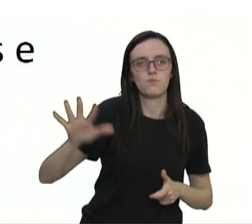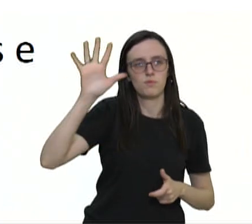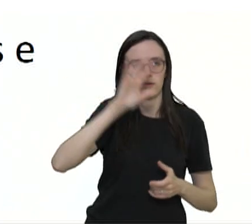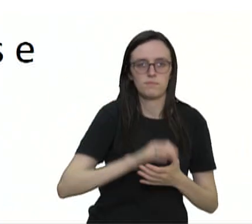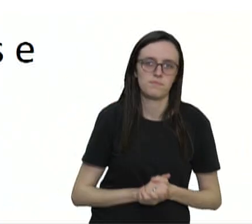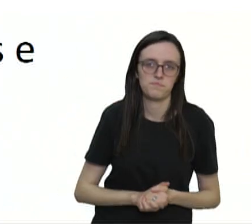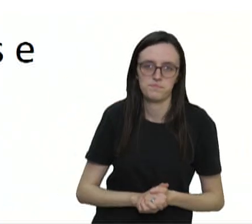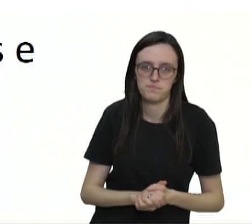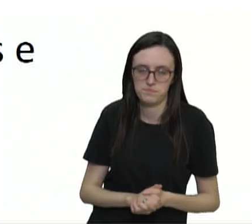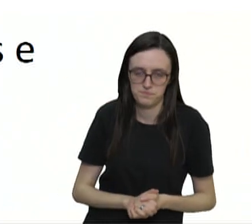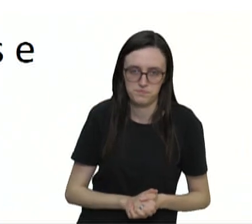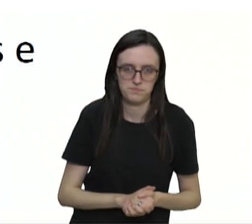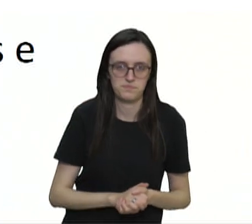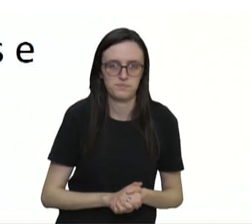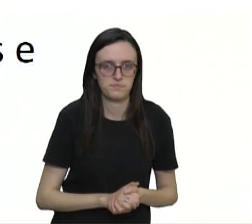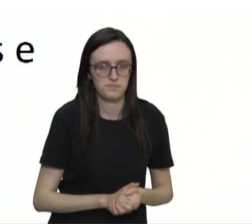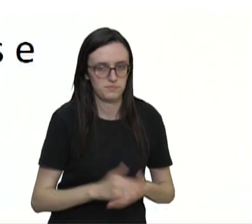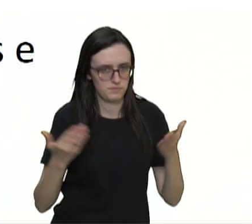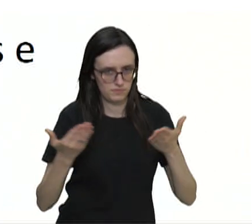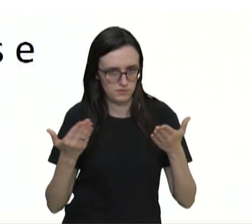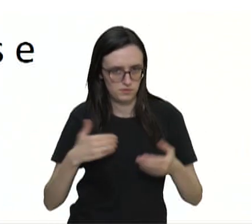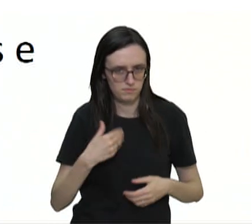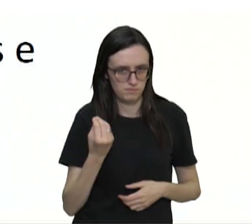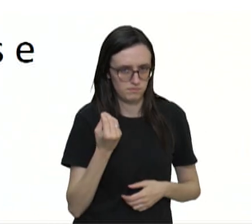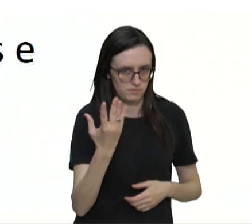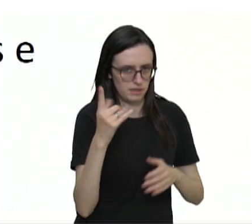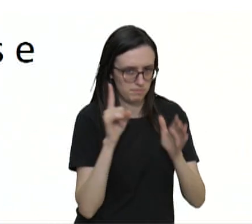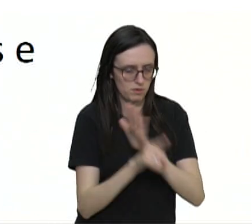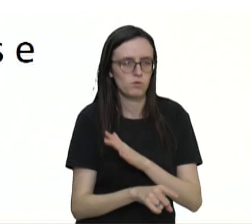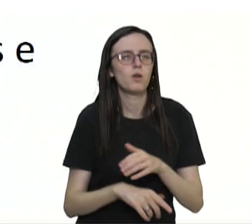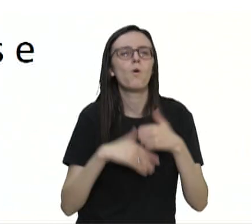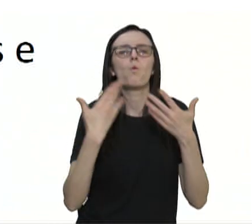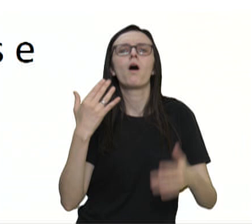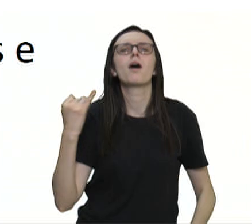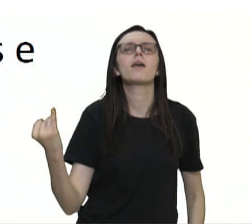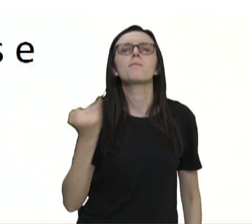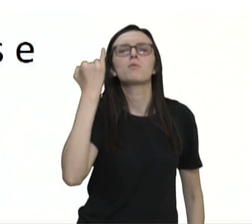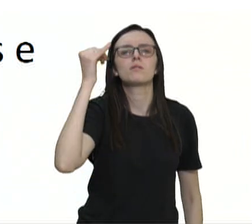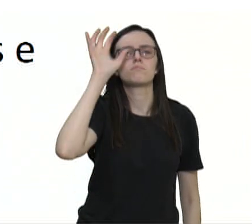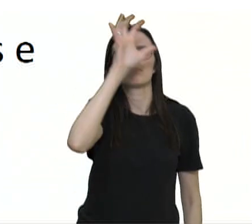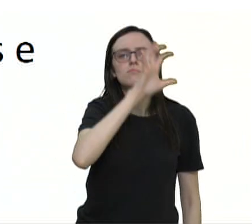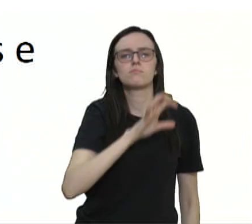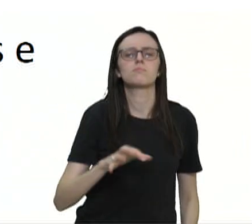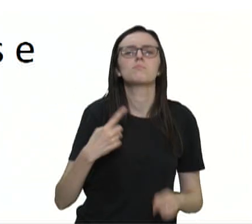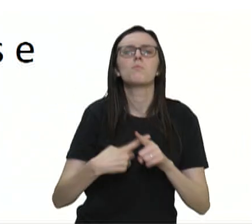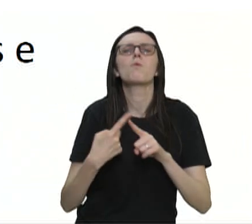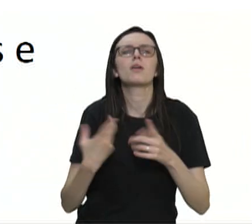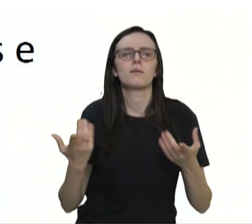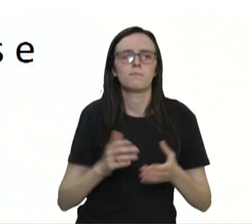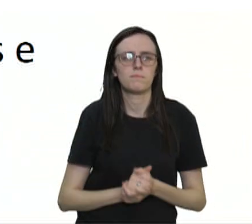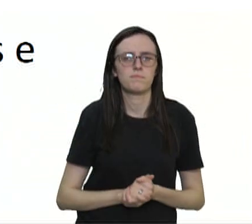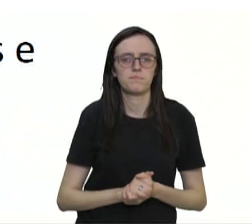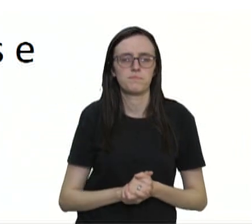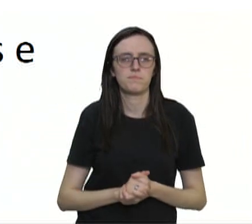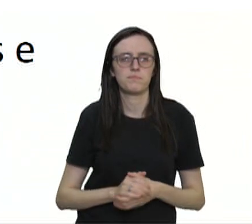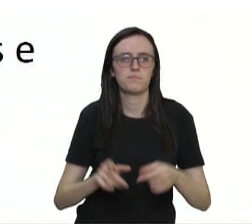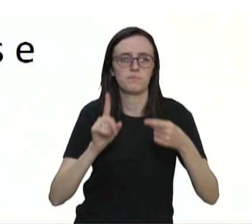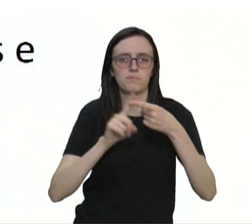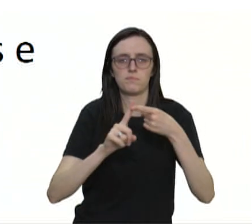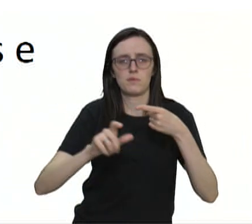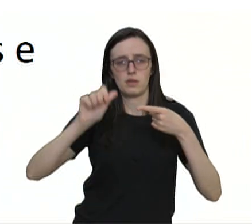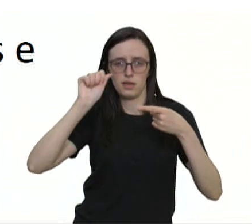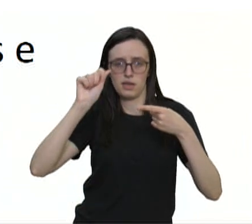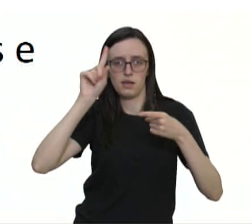certo? Então, deixo para vocês a pergunta, qual é a importância da regionalização? Letra A, para facilitar